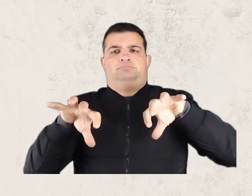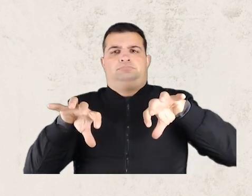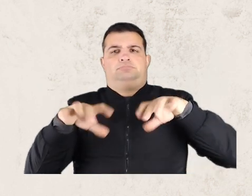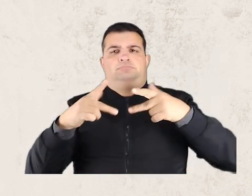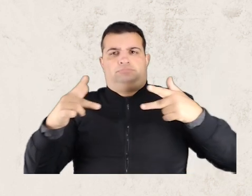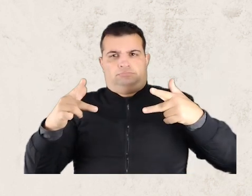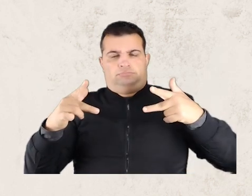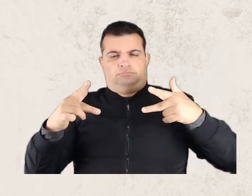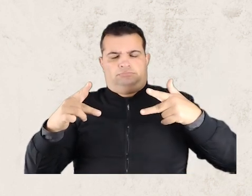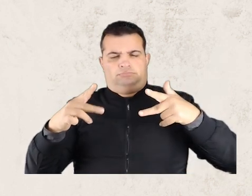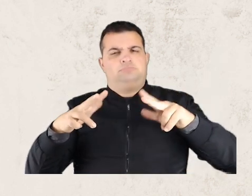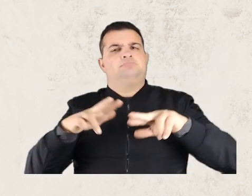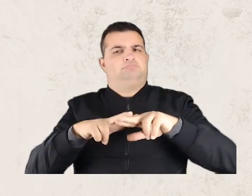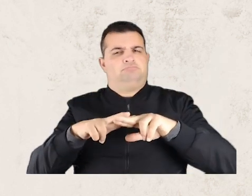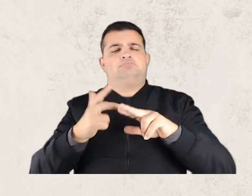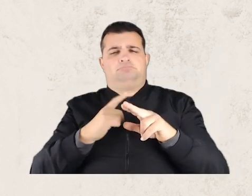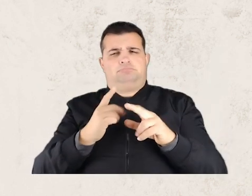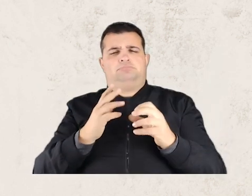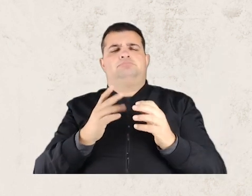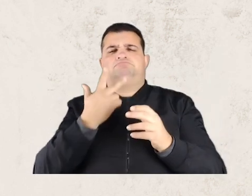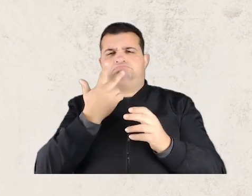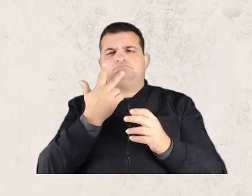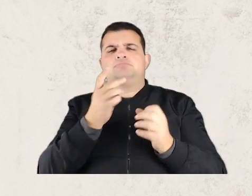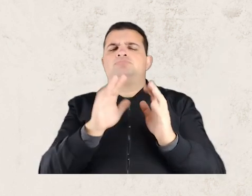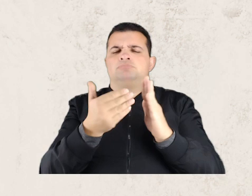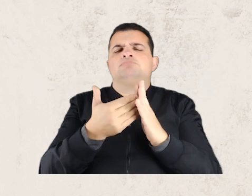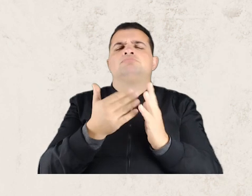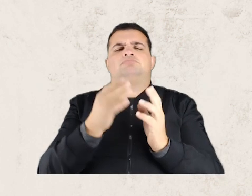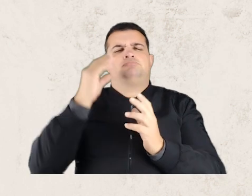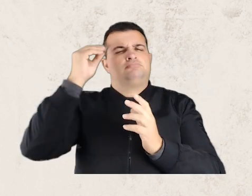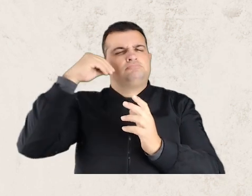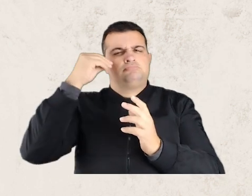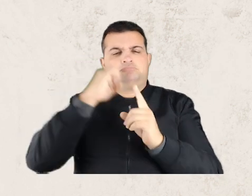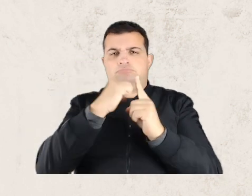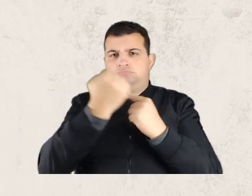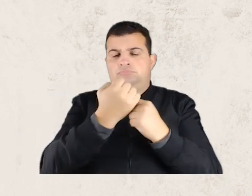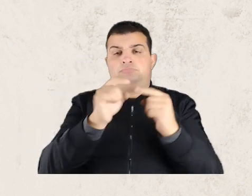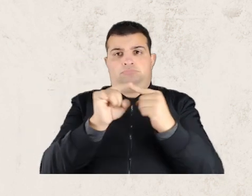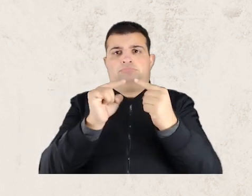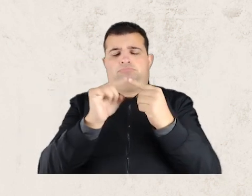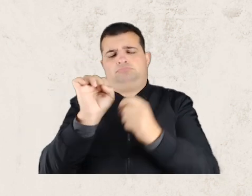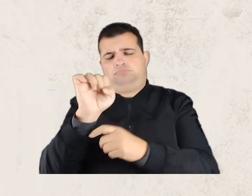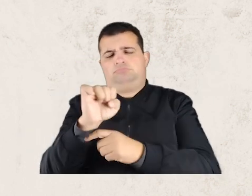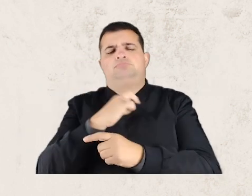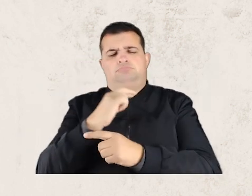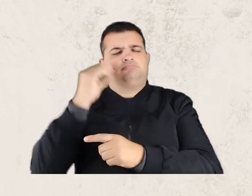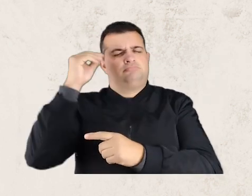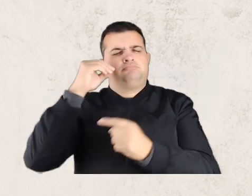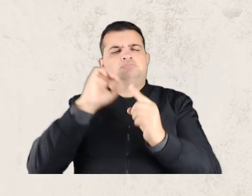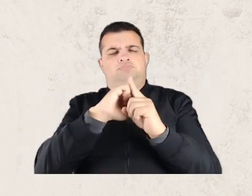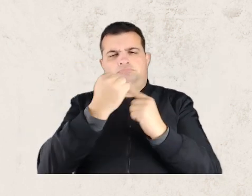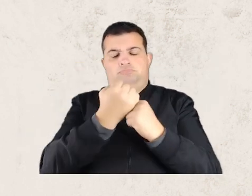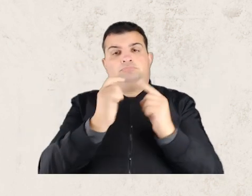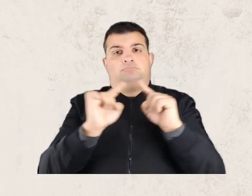Então, antes de mais nada, será que toda a psicologia é social? Antes de responder a pergunta, é preciso separar algumas